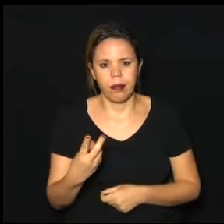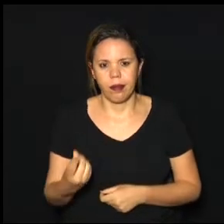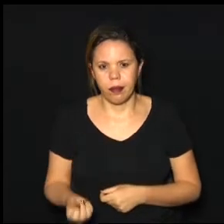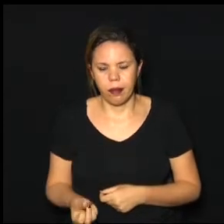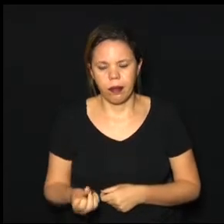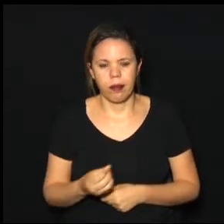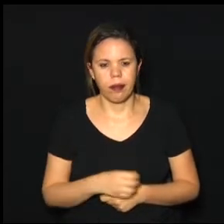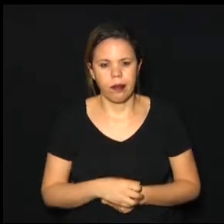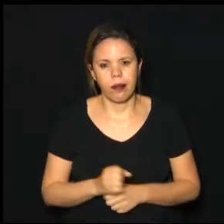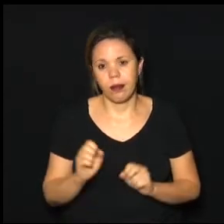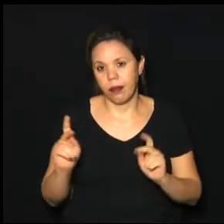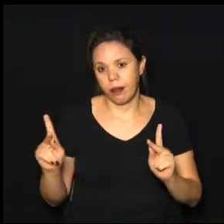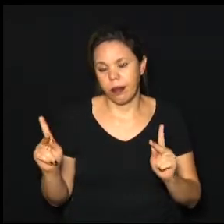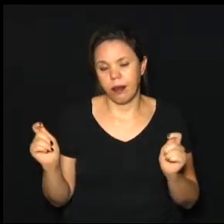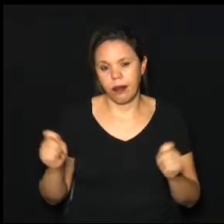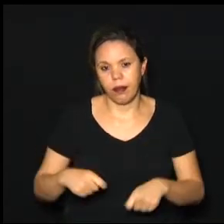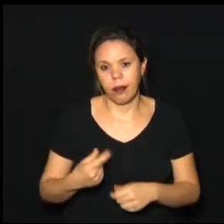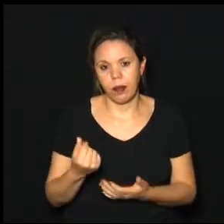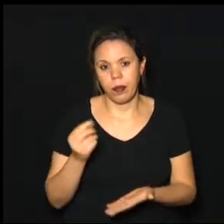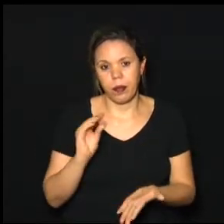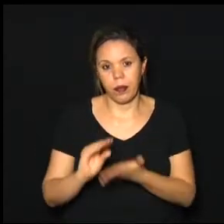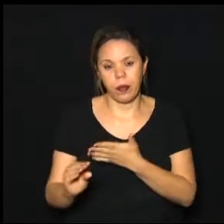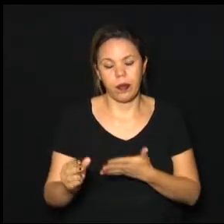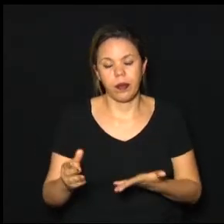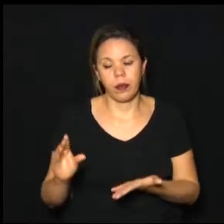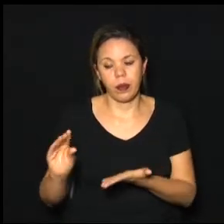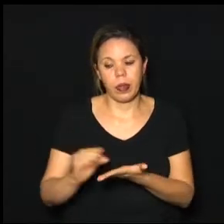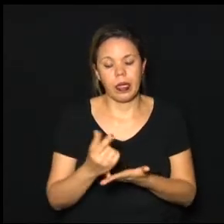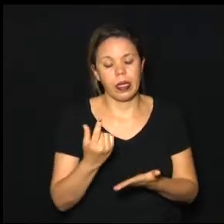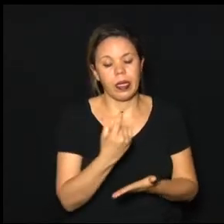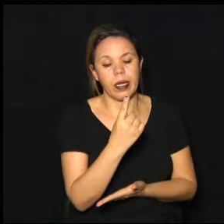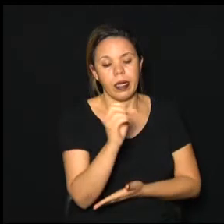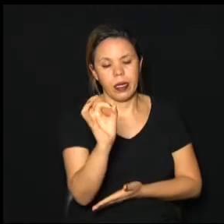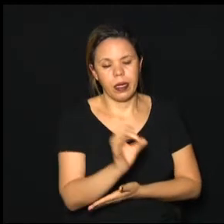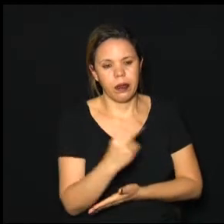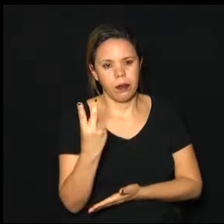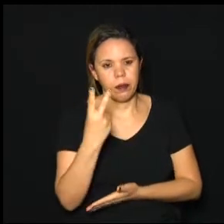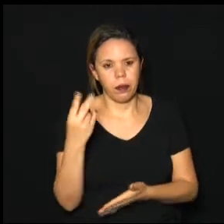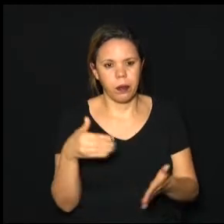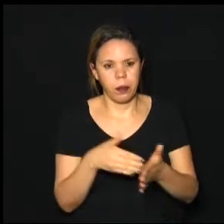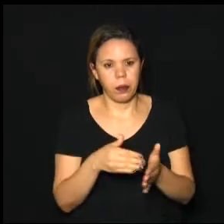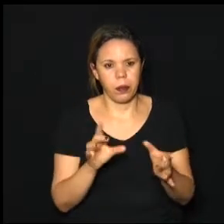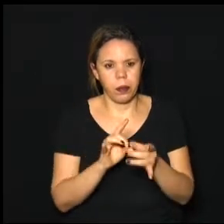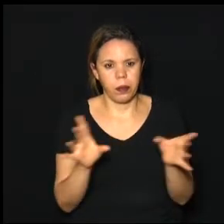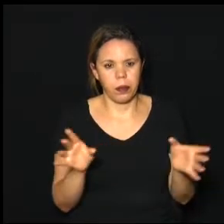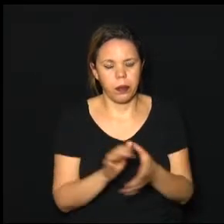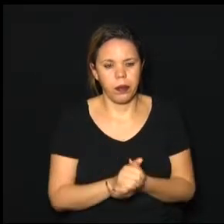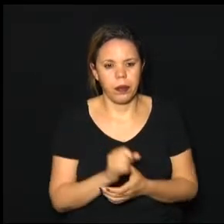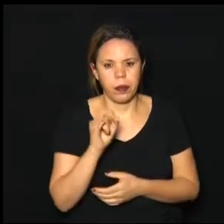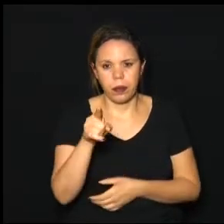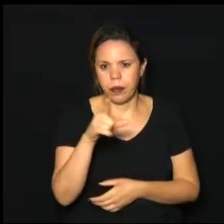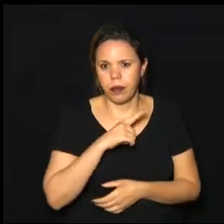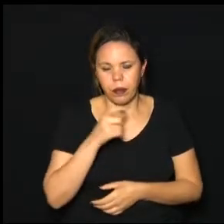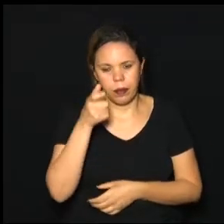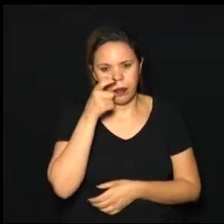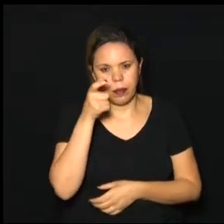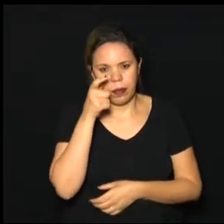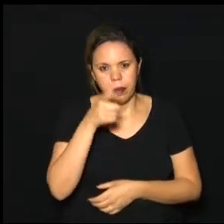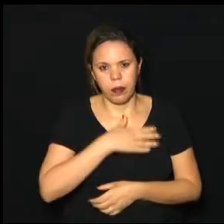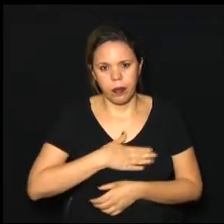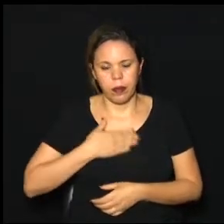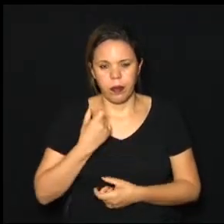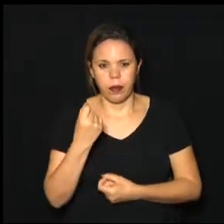27.416, ok? Porque ele vai poder custear apenas 10% do valor máximo permitido. Se você está nos assistindo e gosta de